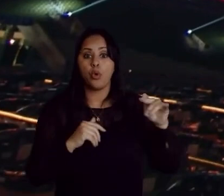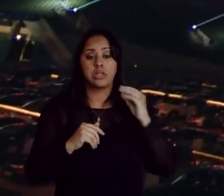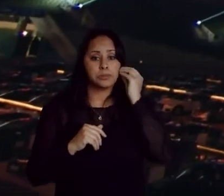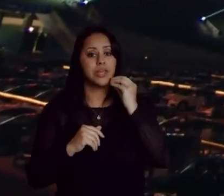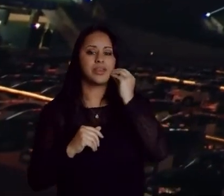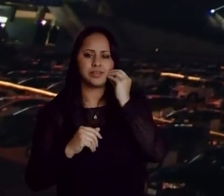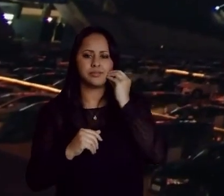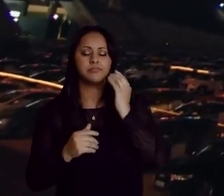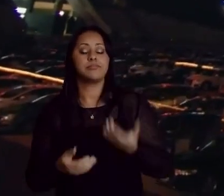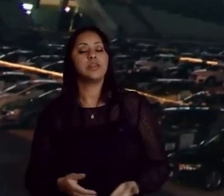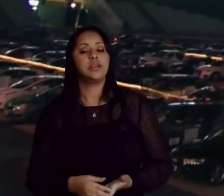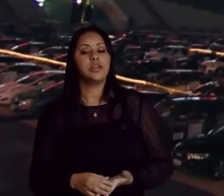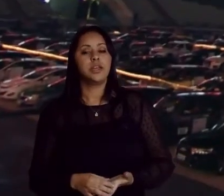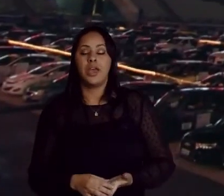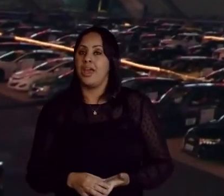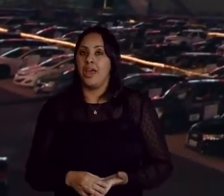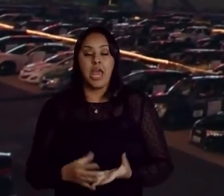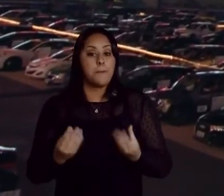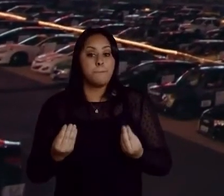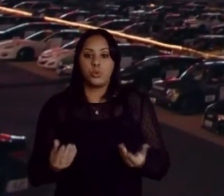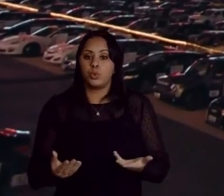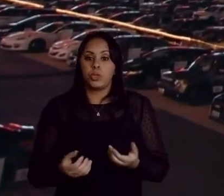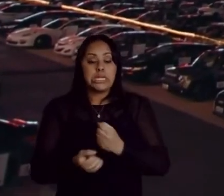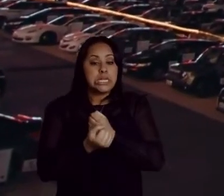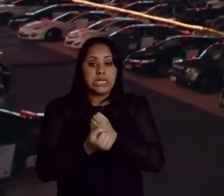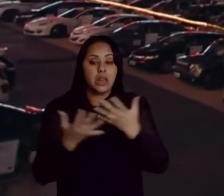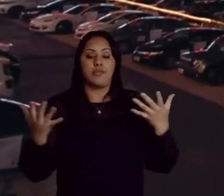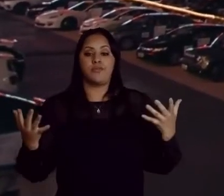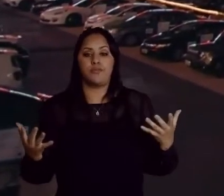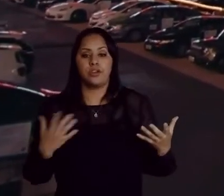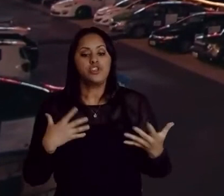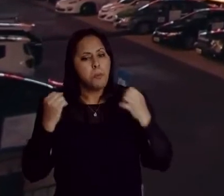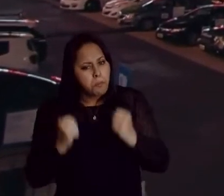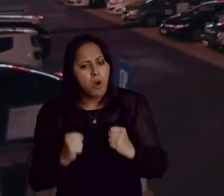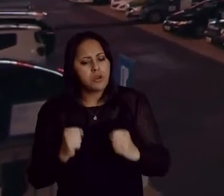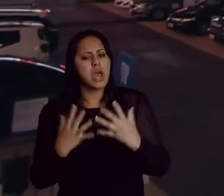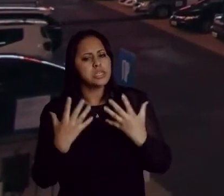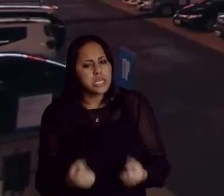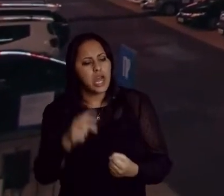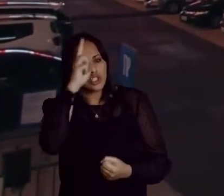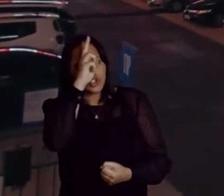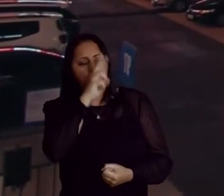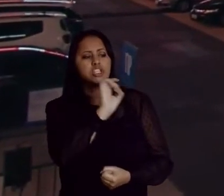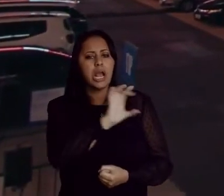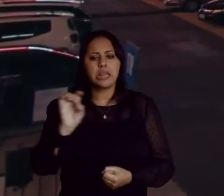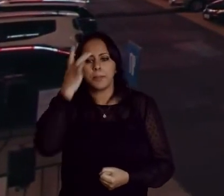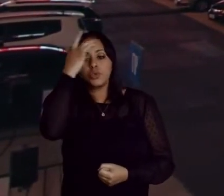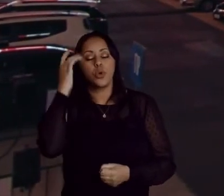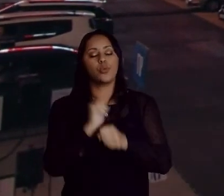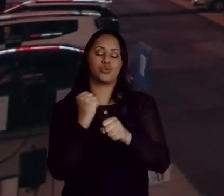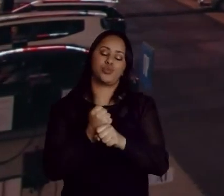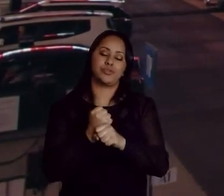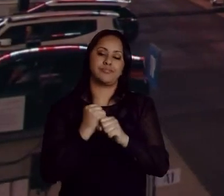a gente trabalha muito isso em consultório, e é incrível entender que a gente pode aceitar a família de ambos, a história de ambos, e construir o nosso